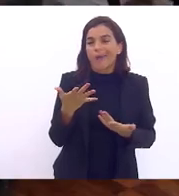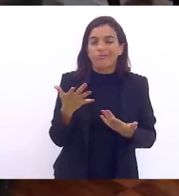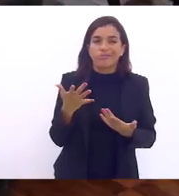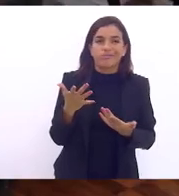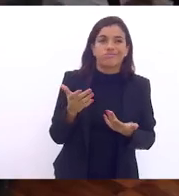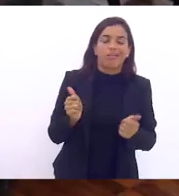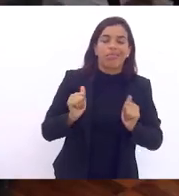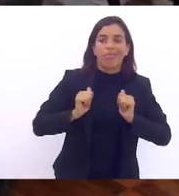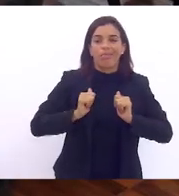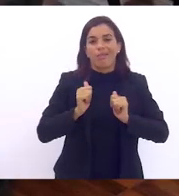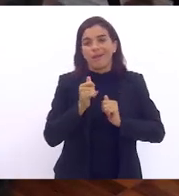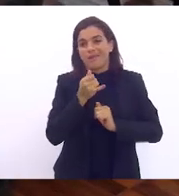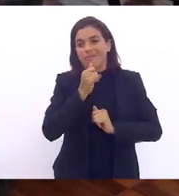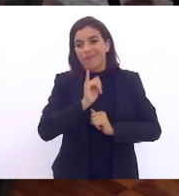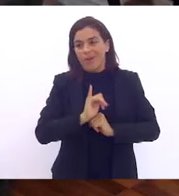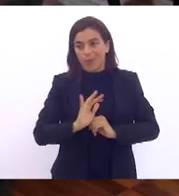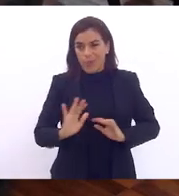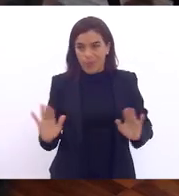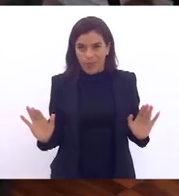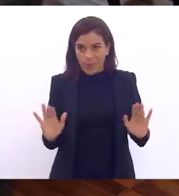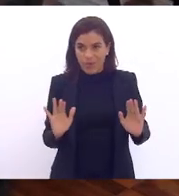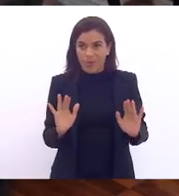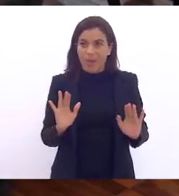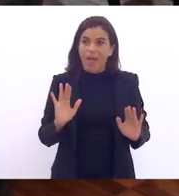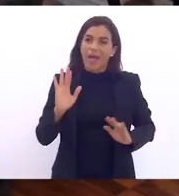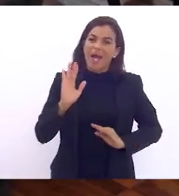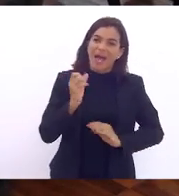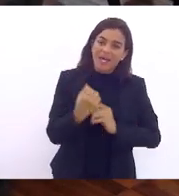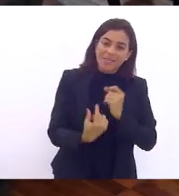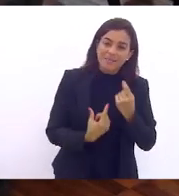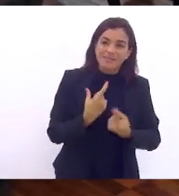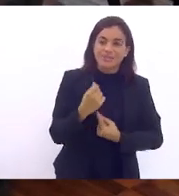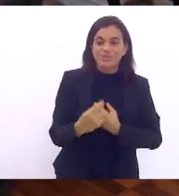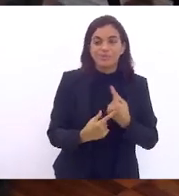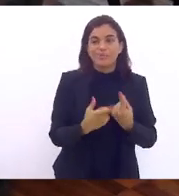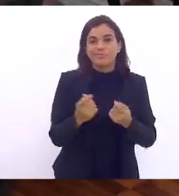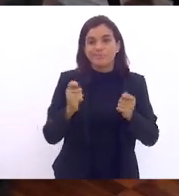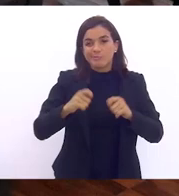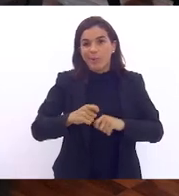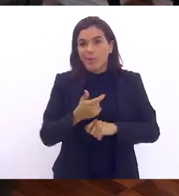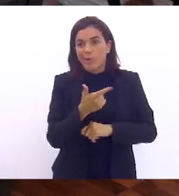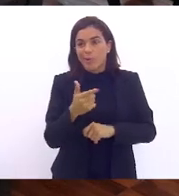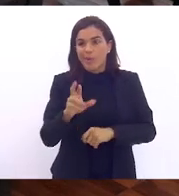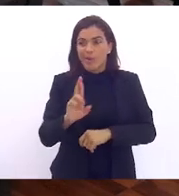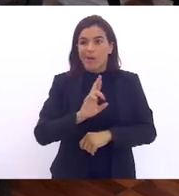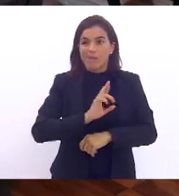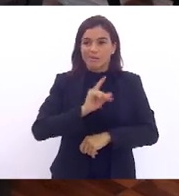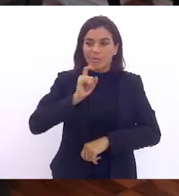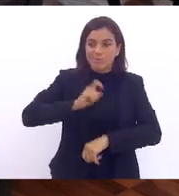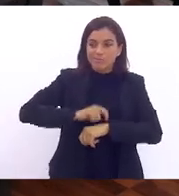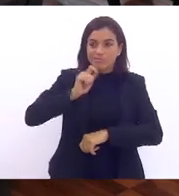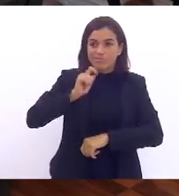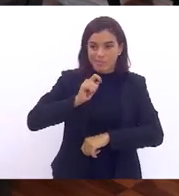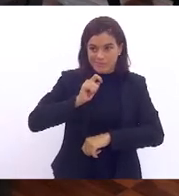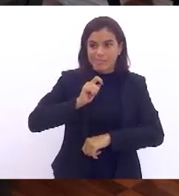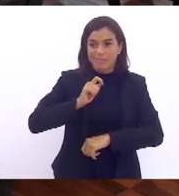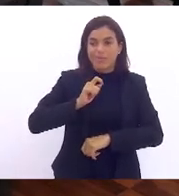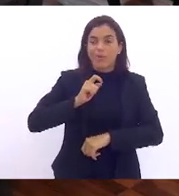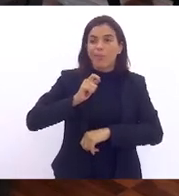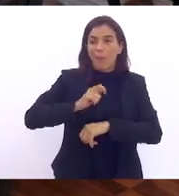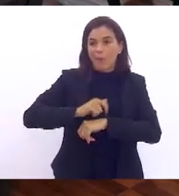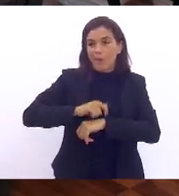disso muuitas das vezes a gente pode até não obter o êxito ou ou a resposta no momento que a gente